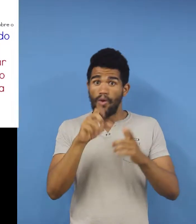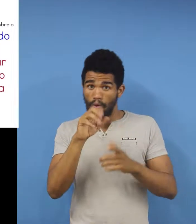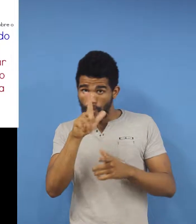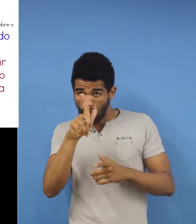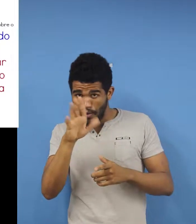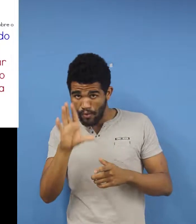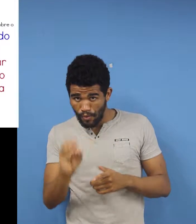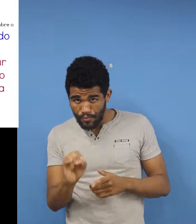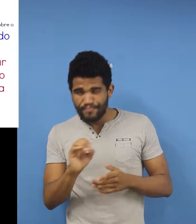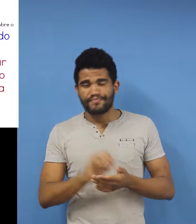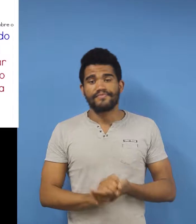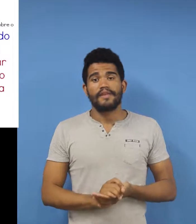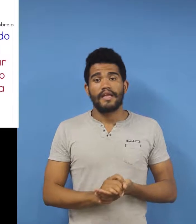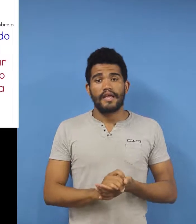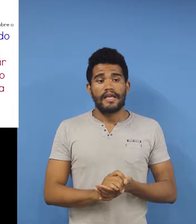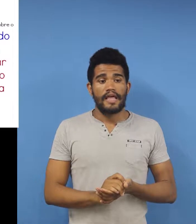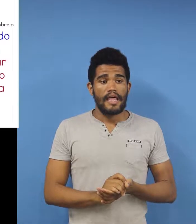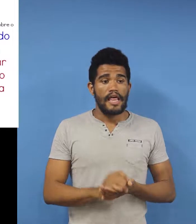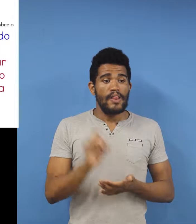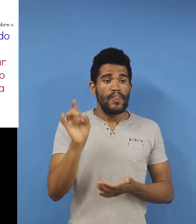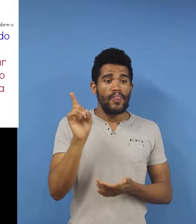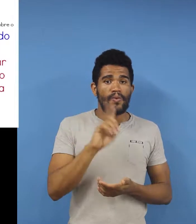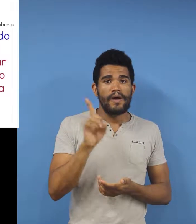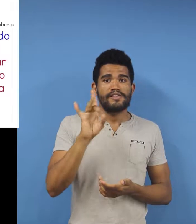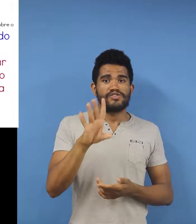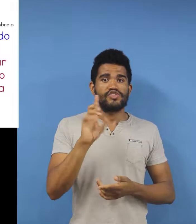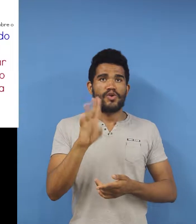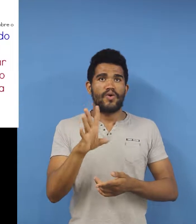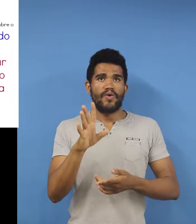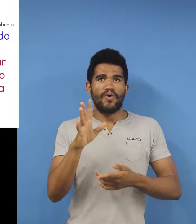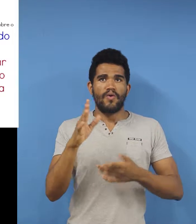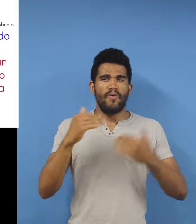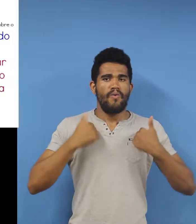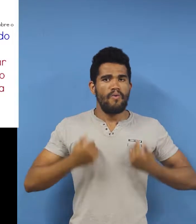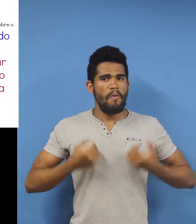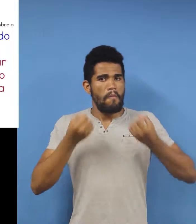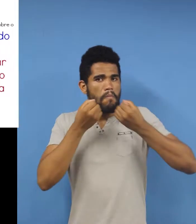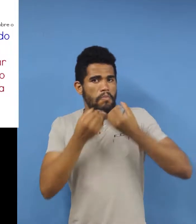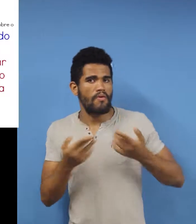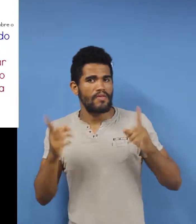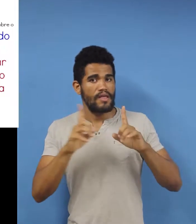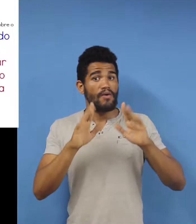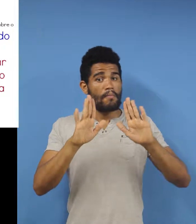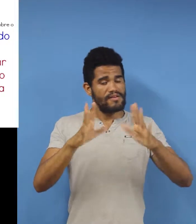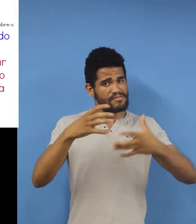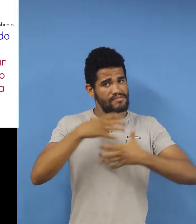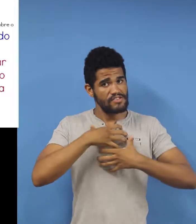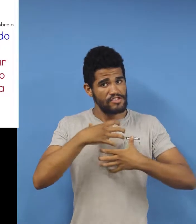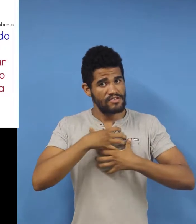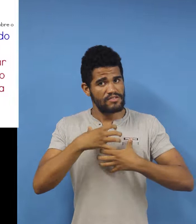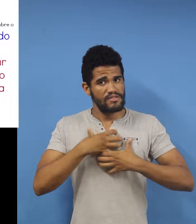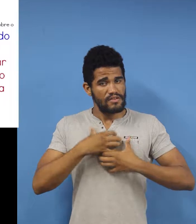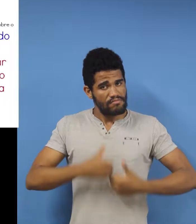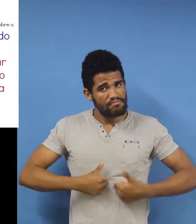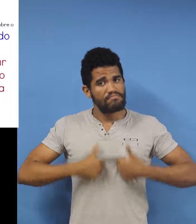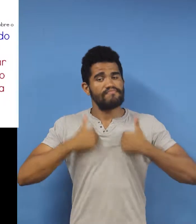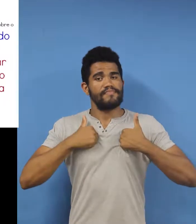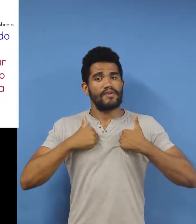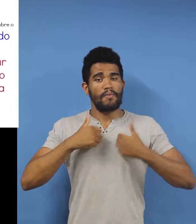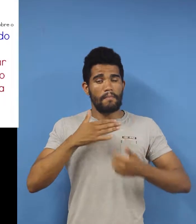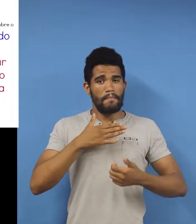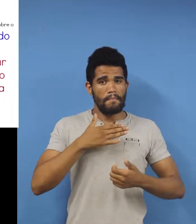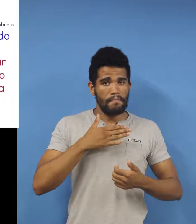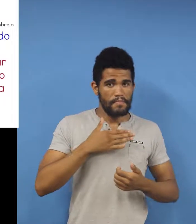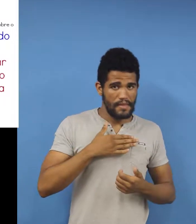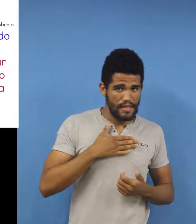minha citação. É possível entender, baseado na minha citação, que não se trata apenas de alcançar a boa forma,